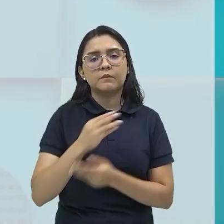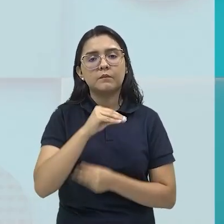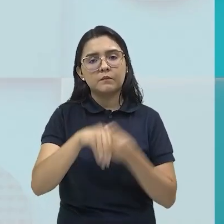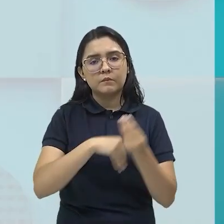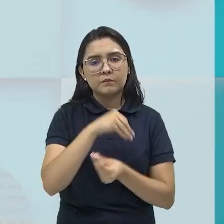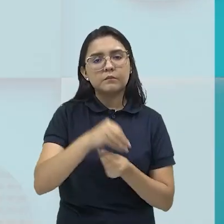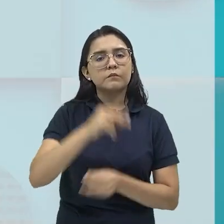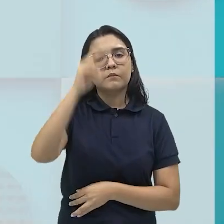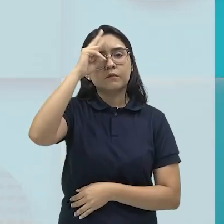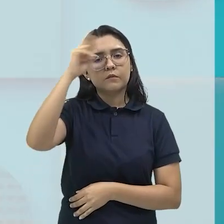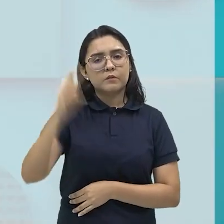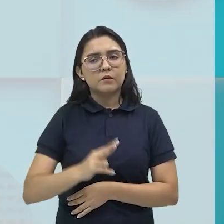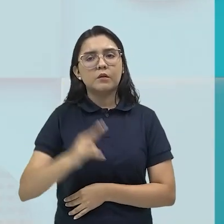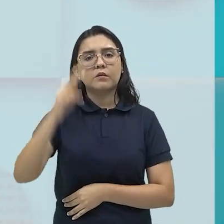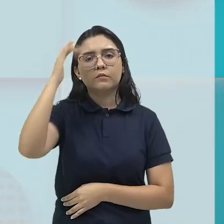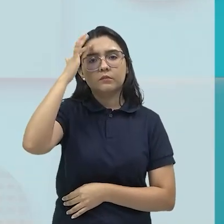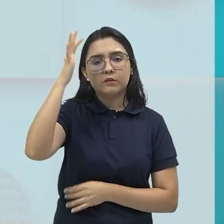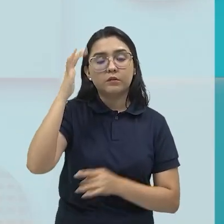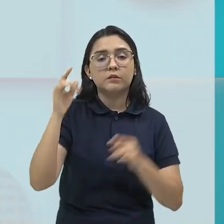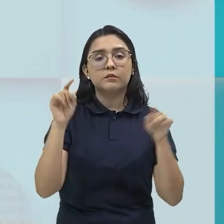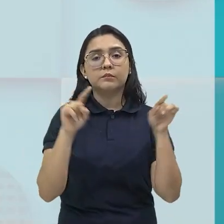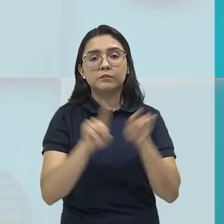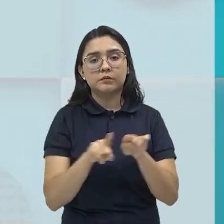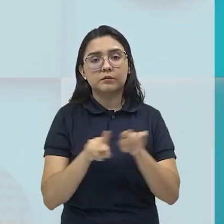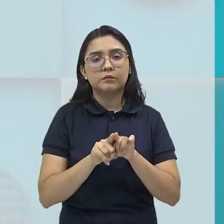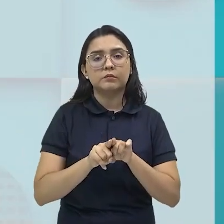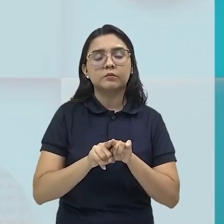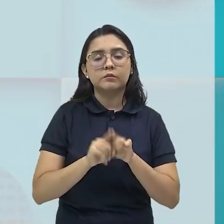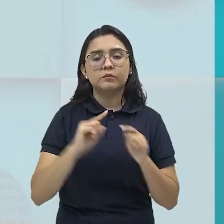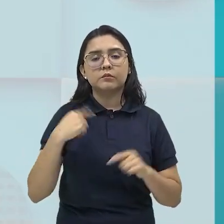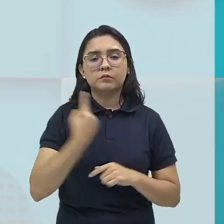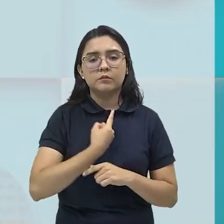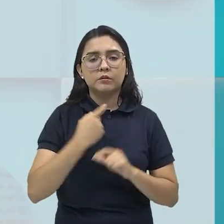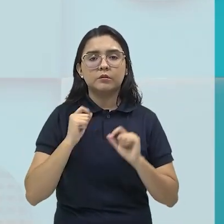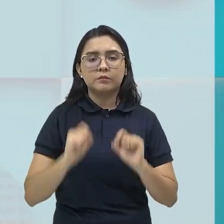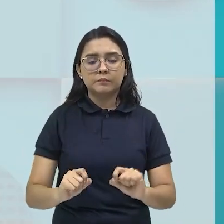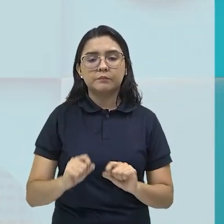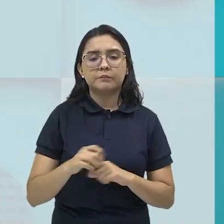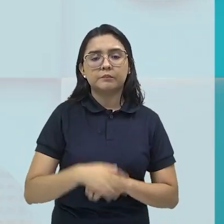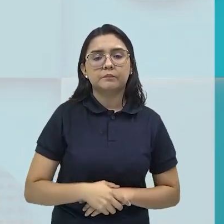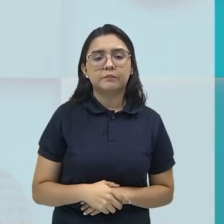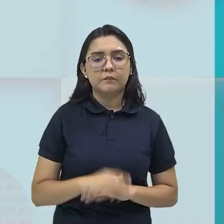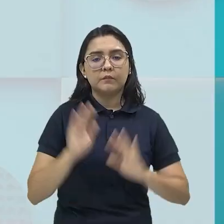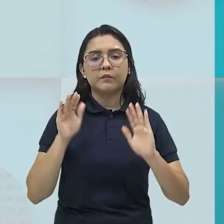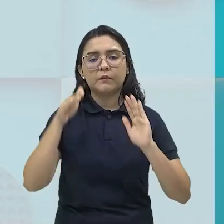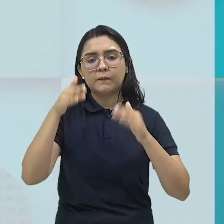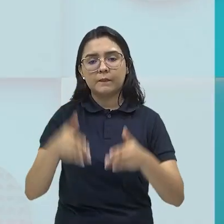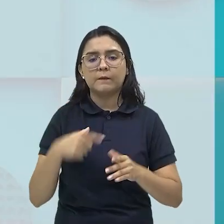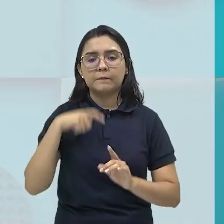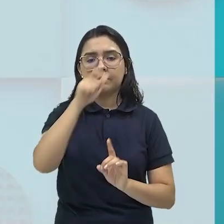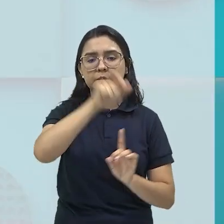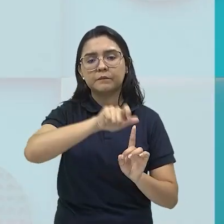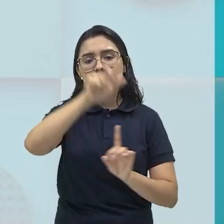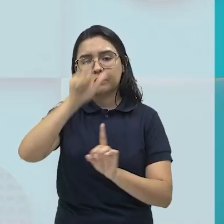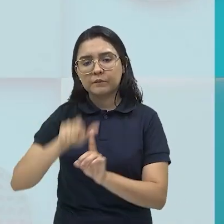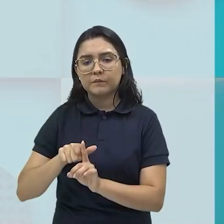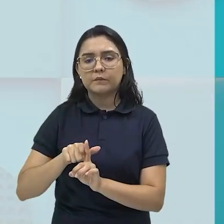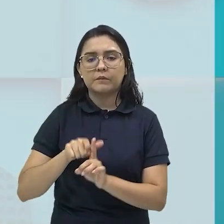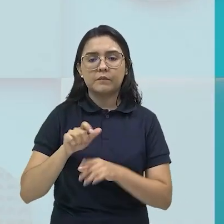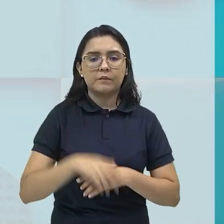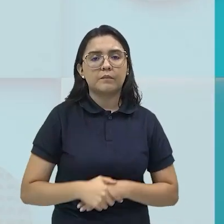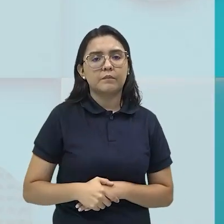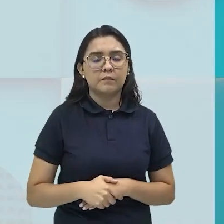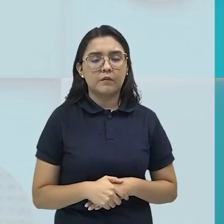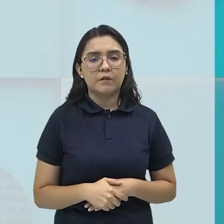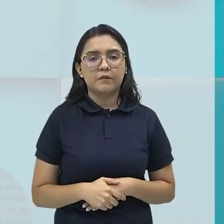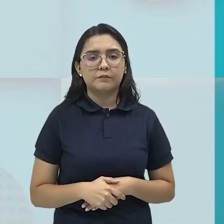dessa história, da ficção, fazendo com que a gente tenha um desenvolvimento muito voltado para os personagens, para essas peripécias,